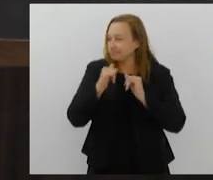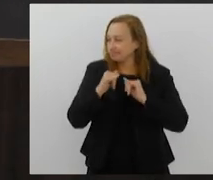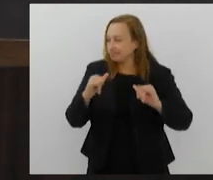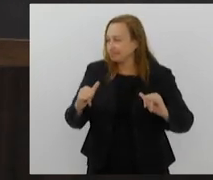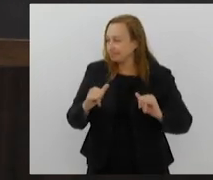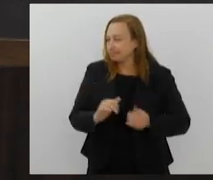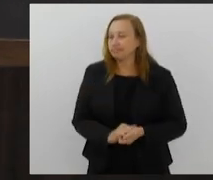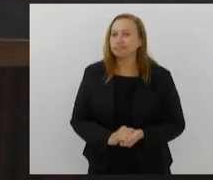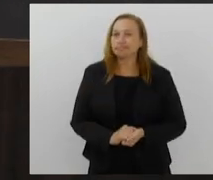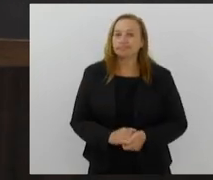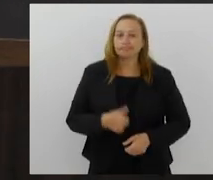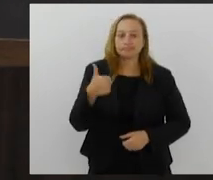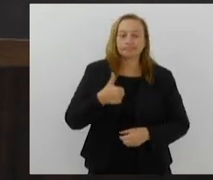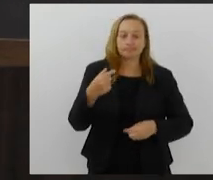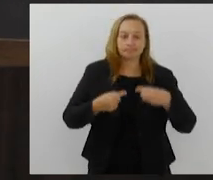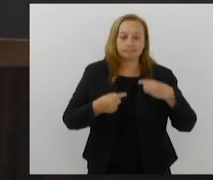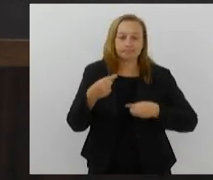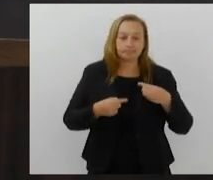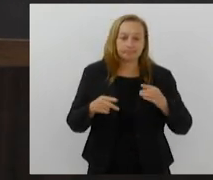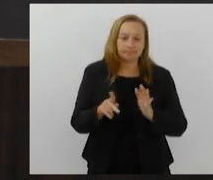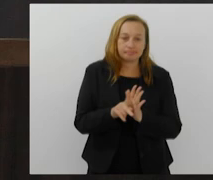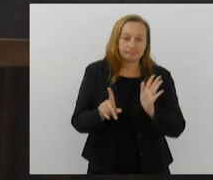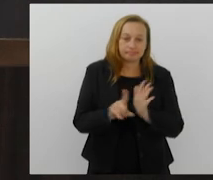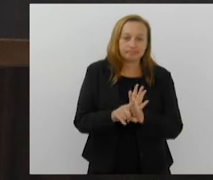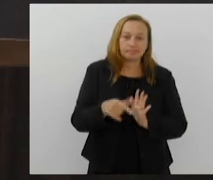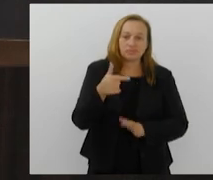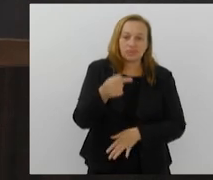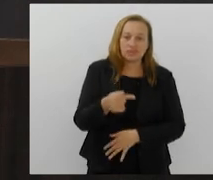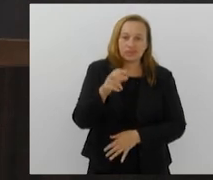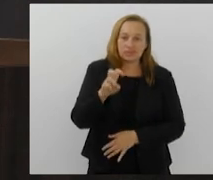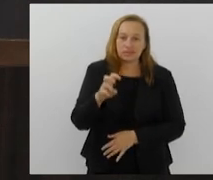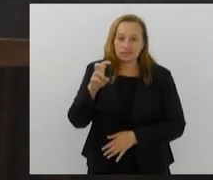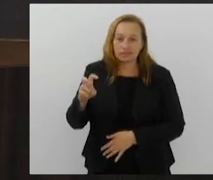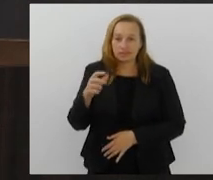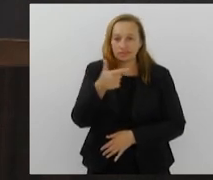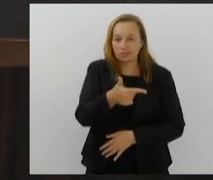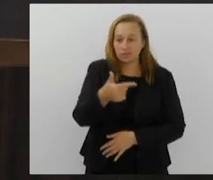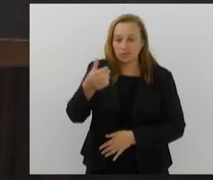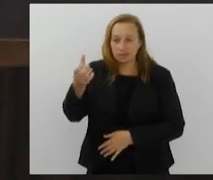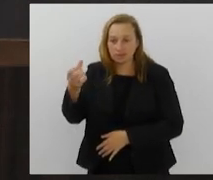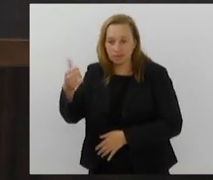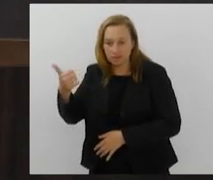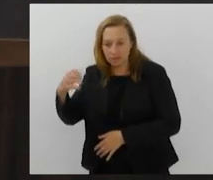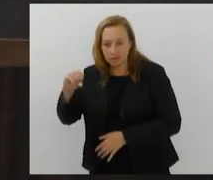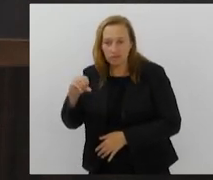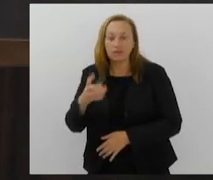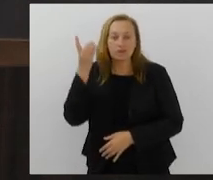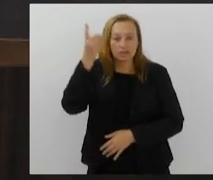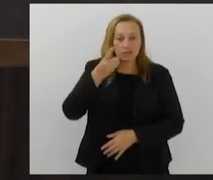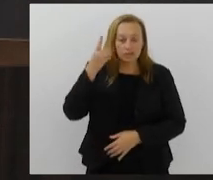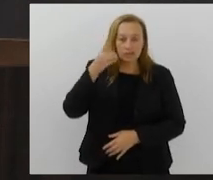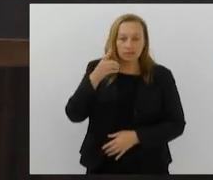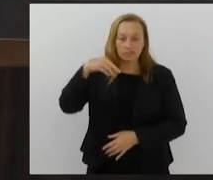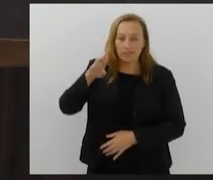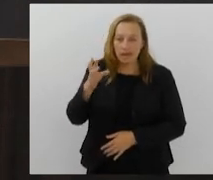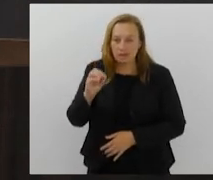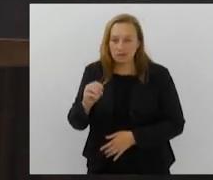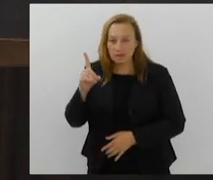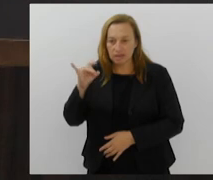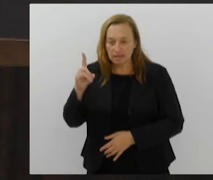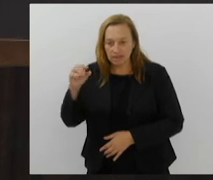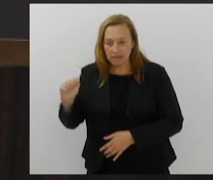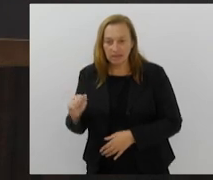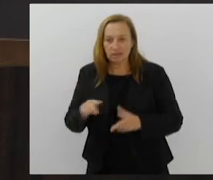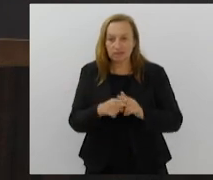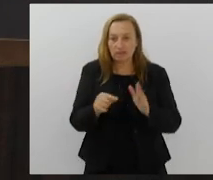Anuncio, em primeira discussão, o projeto de lei número 755 de 2019, de autoria do deputado Márcio Canella, que altera